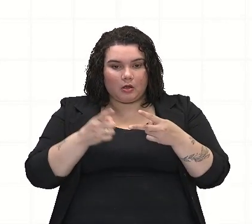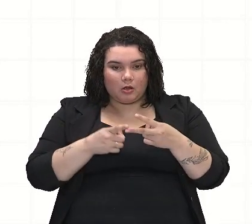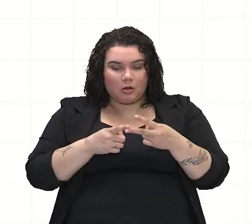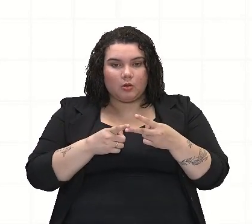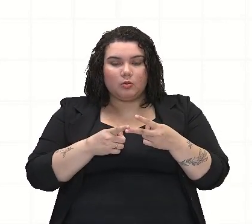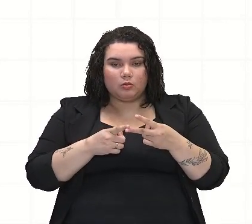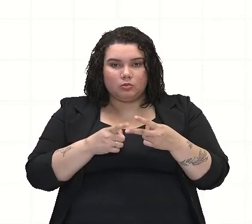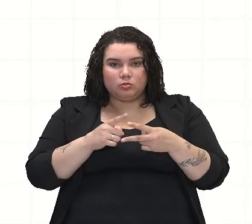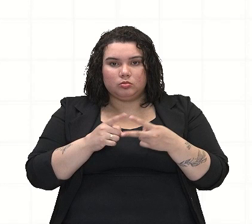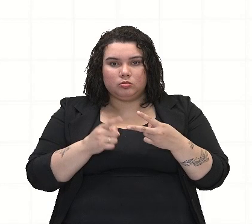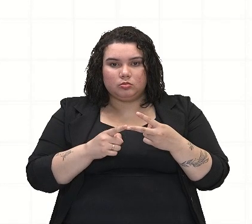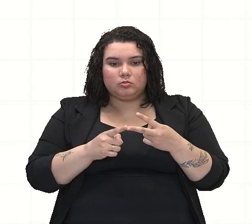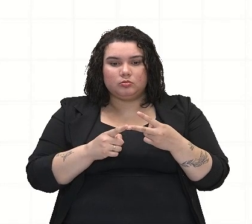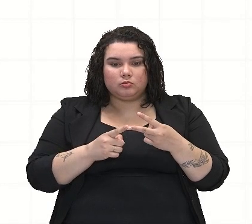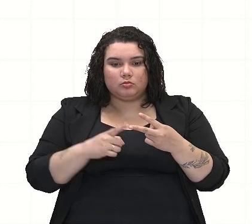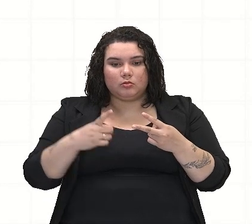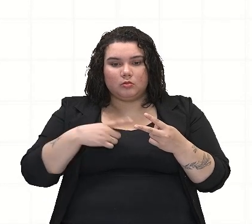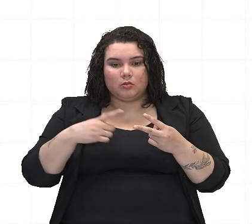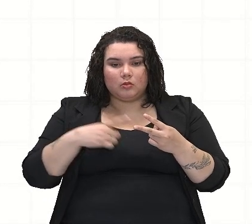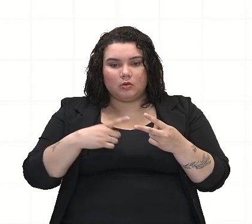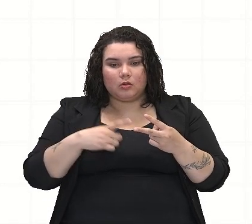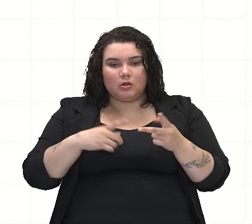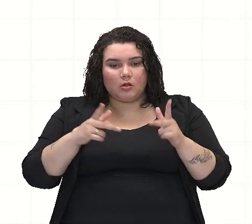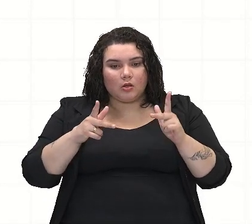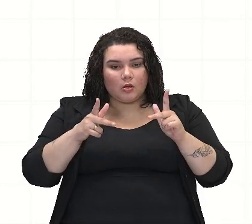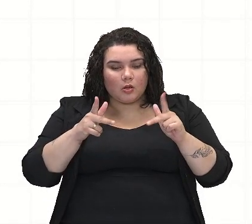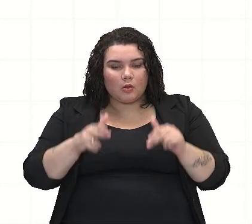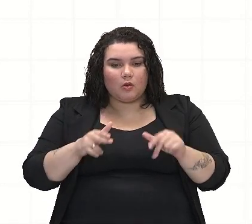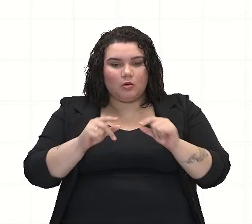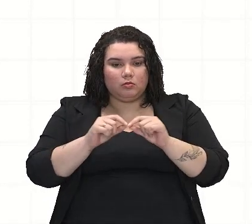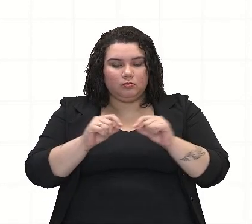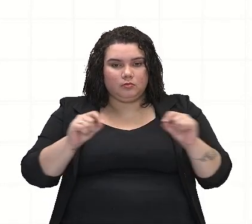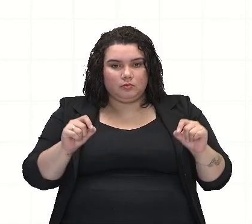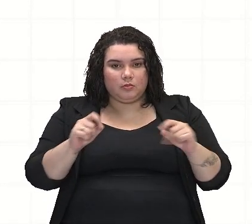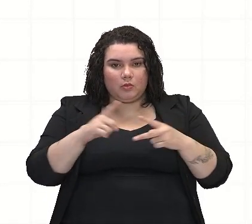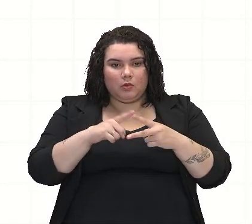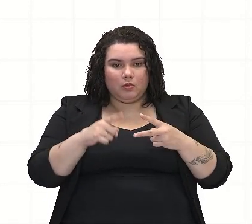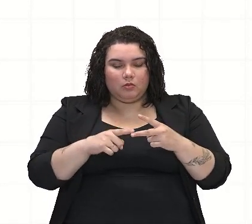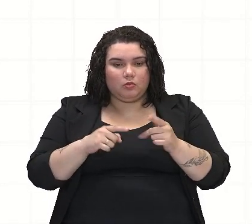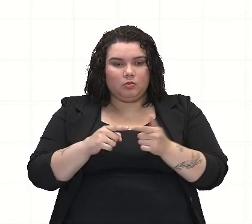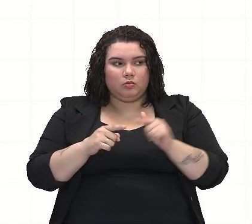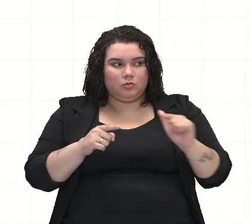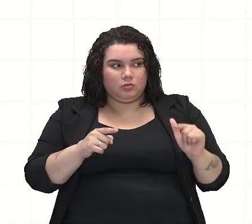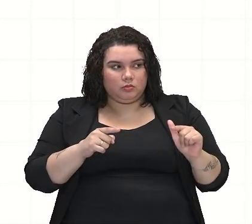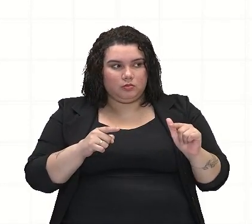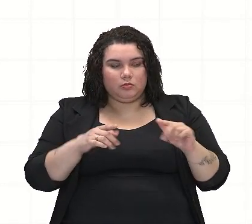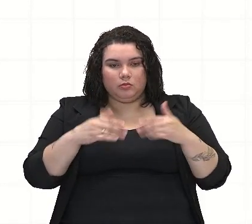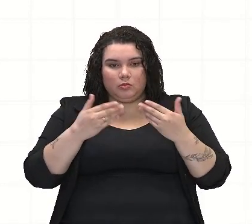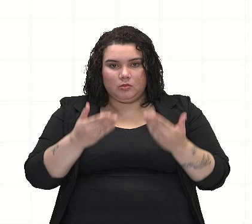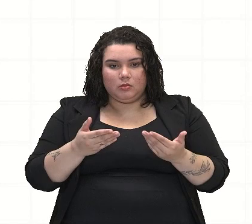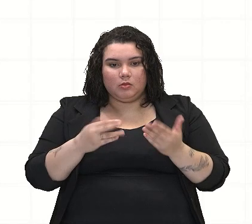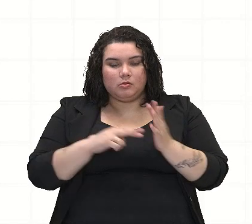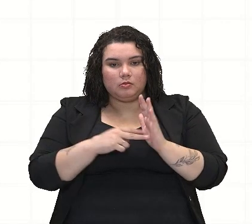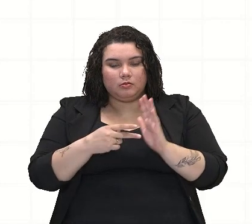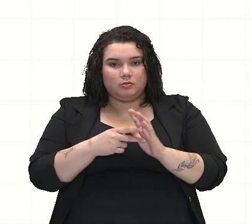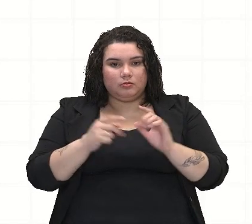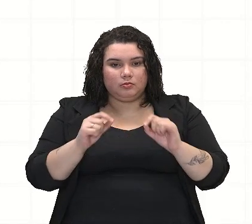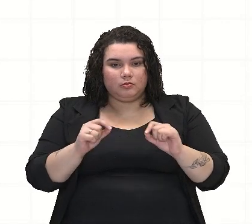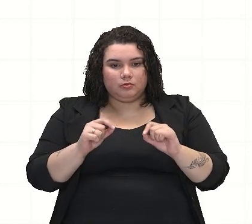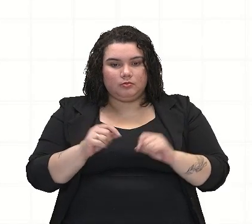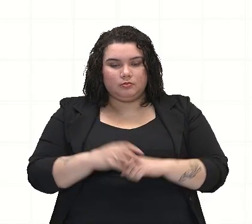né? Ele tem a mesma medida deste ângulo aqui. Isso,